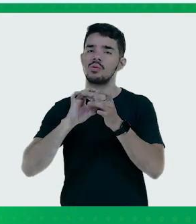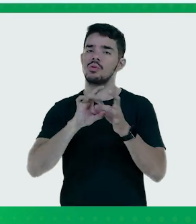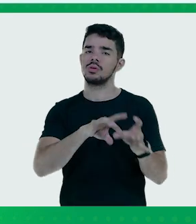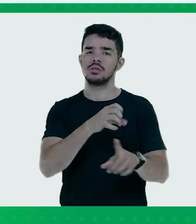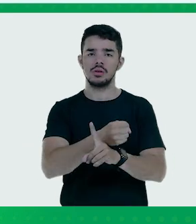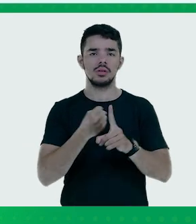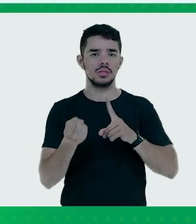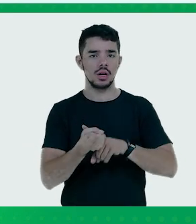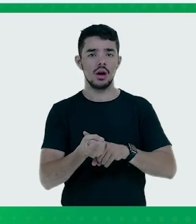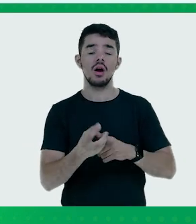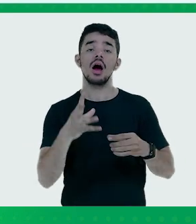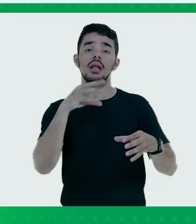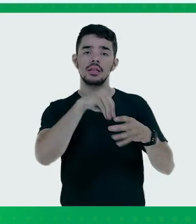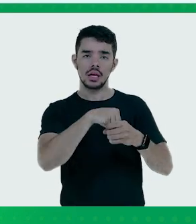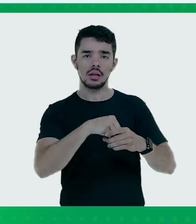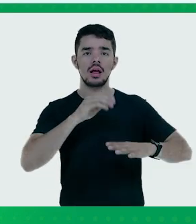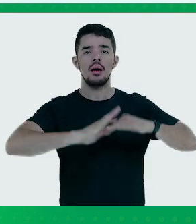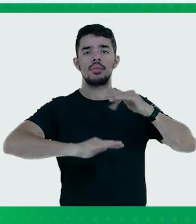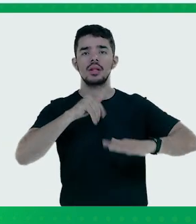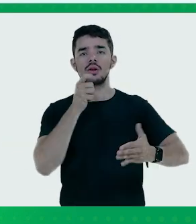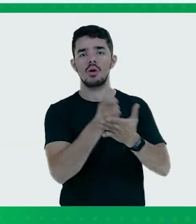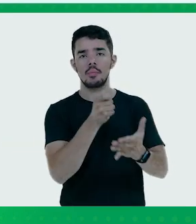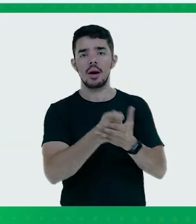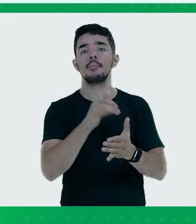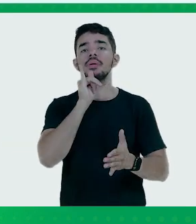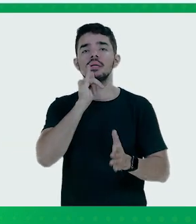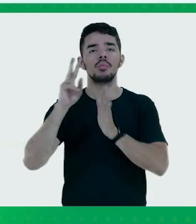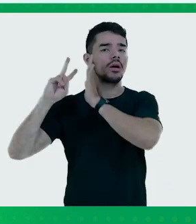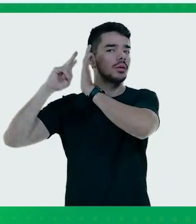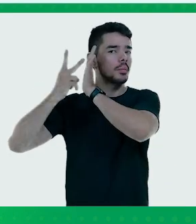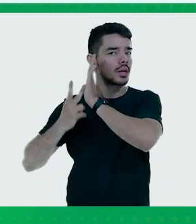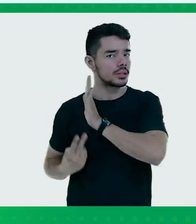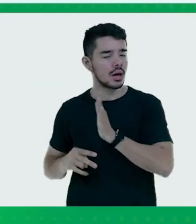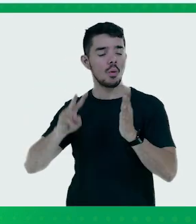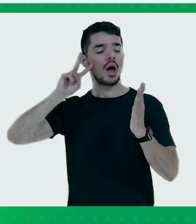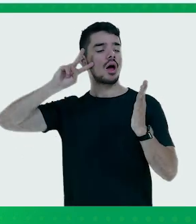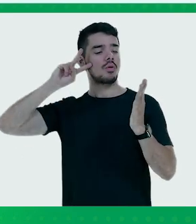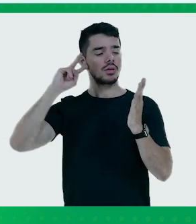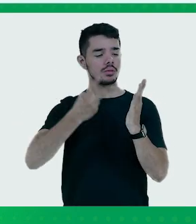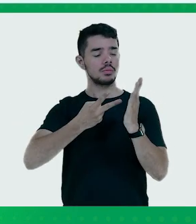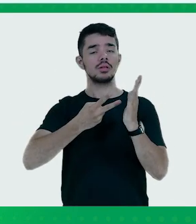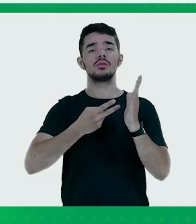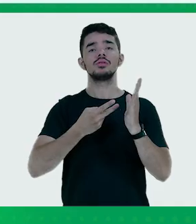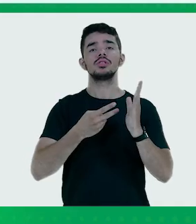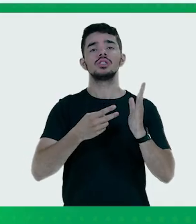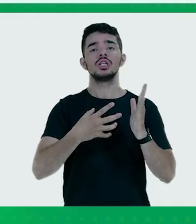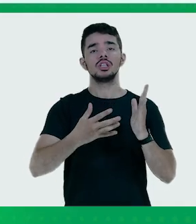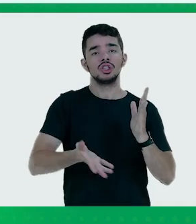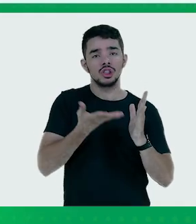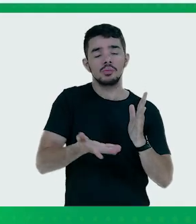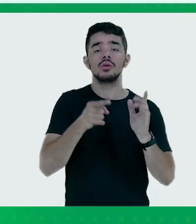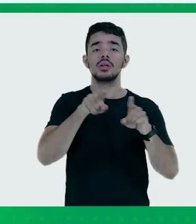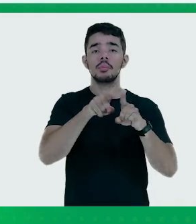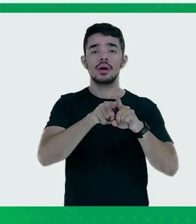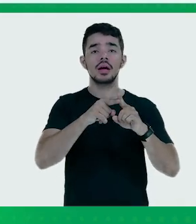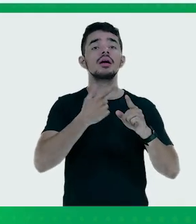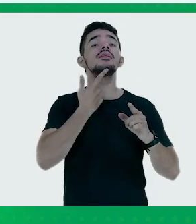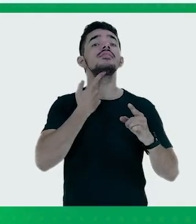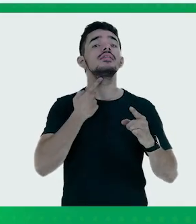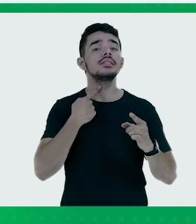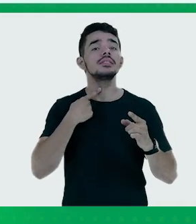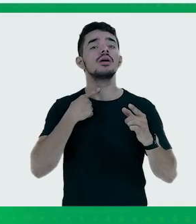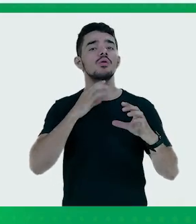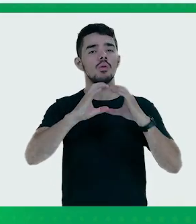sobretudo dentro das habilidades cobradas de interpretação, reconhecimento de estilos e as intenções comunicativas.